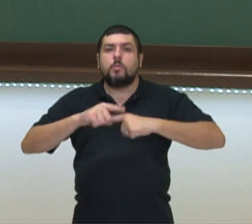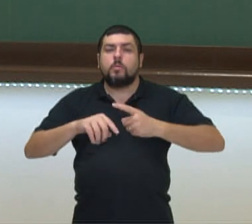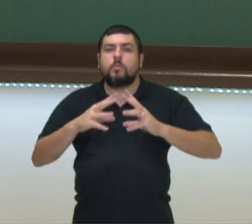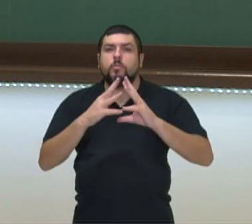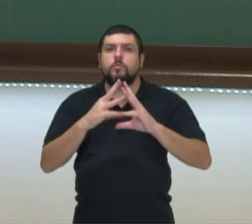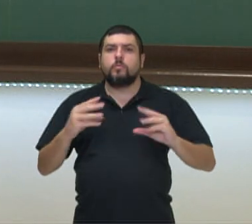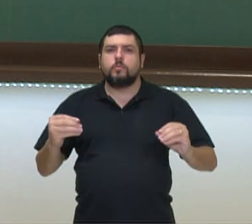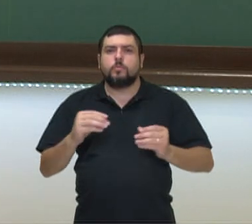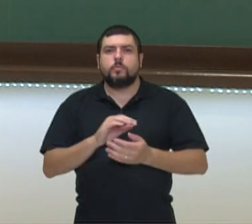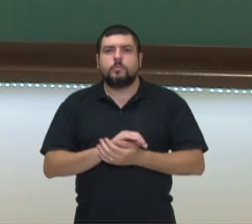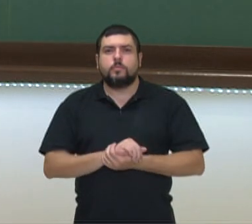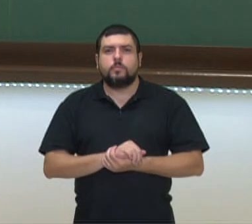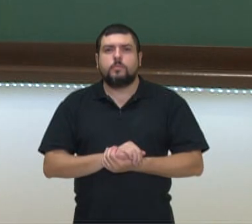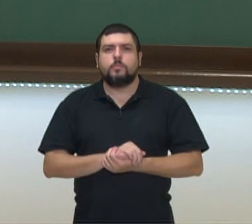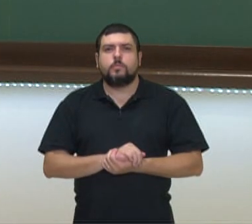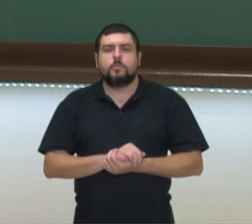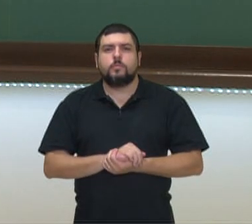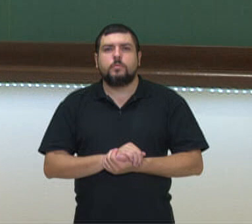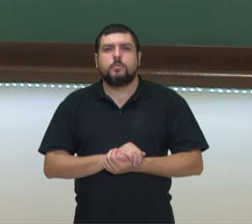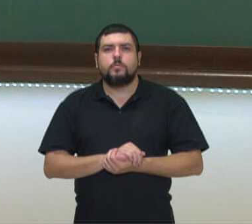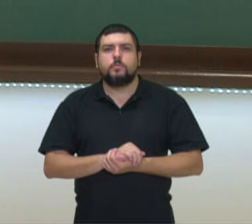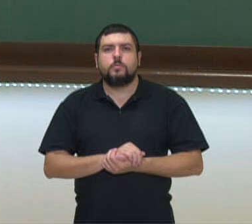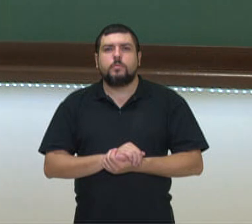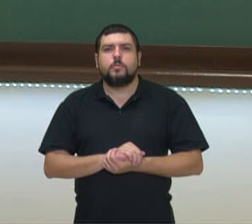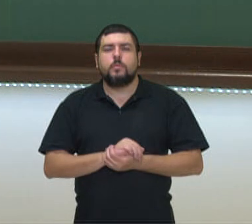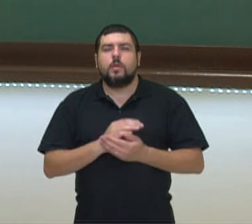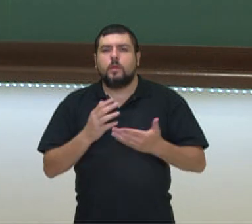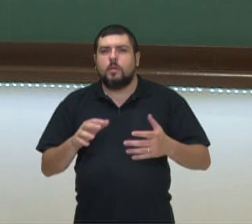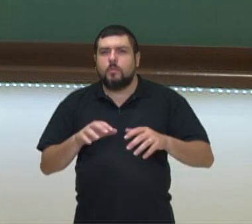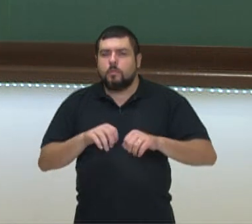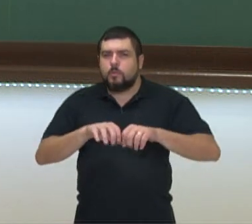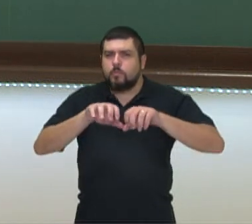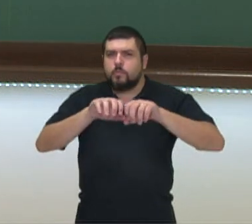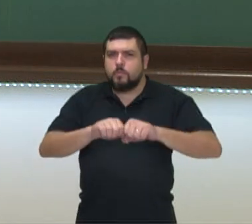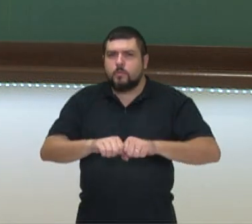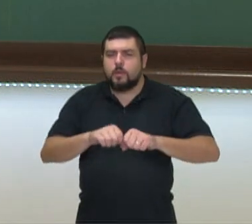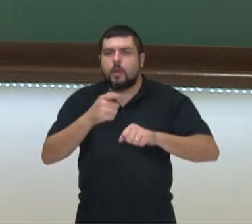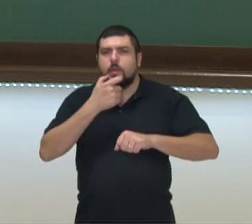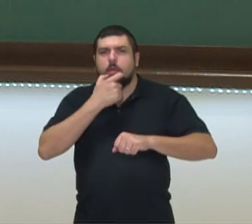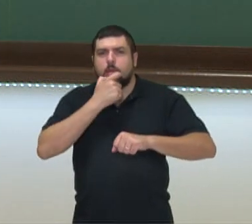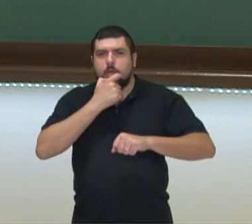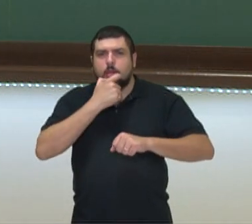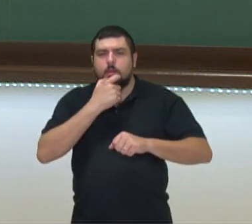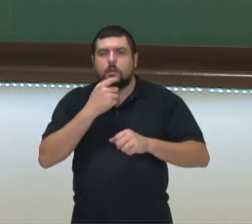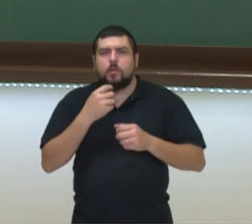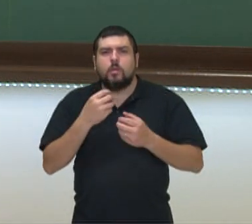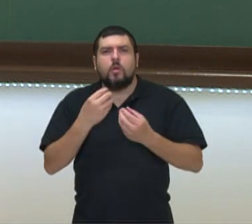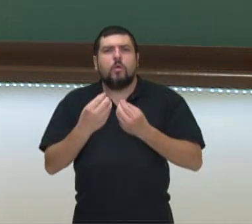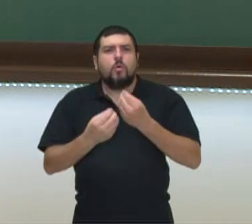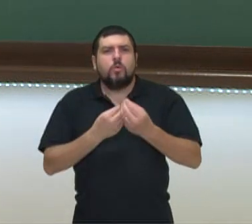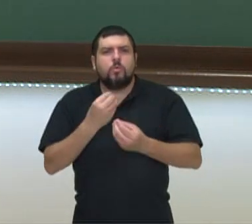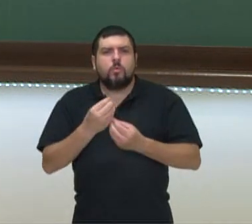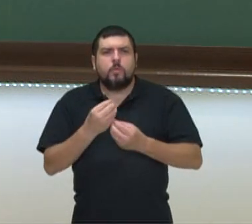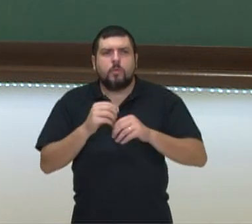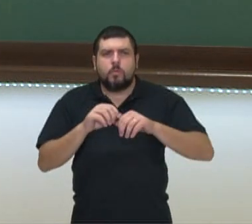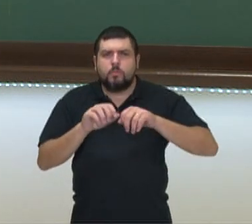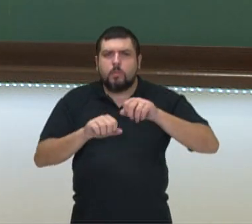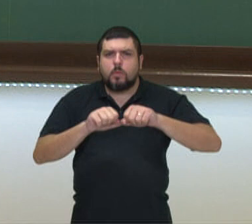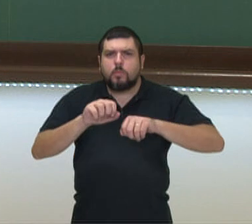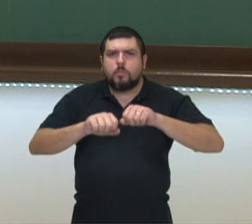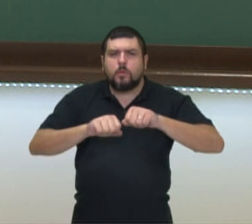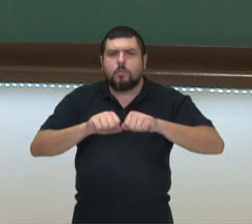desapareceu. Beleza? Então aqui, pessoal, colonização inglesa, né? Então esses colonos da Virgínia, eles logo